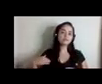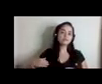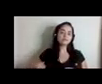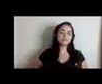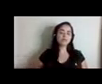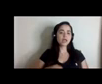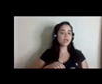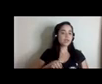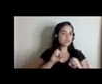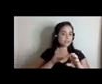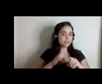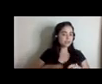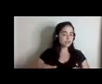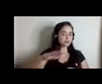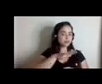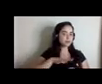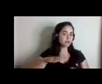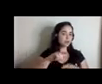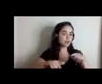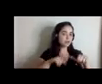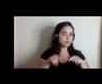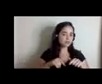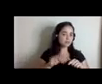Educar para o mundo do trabalho é só